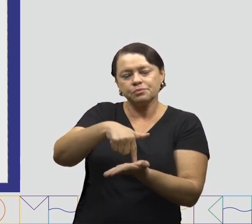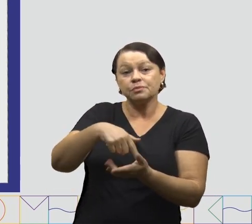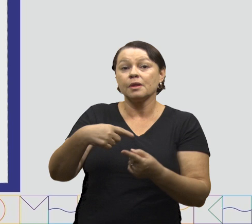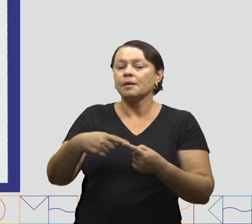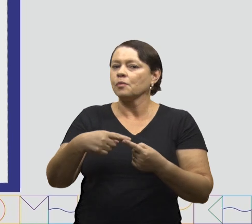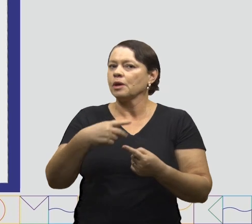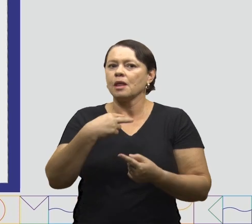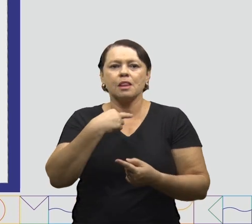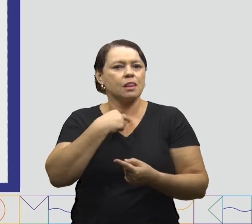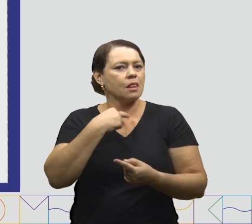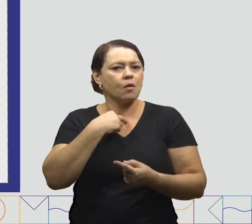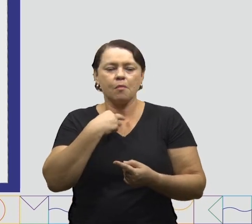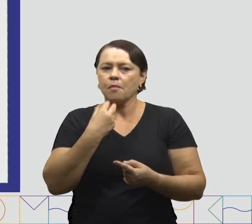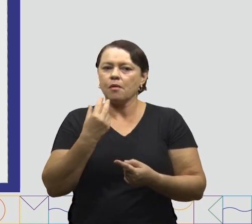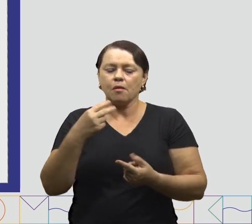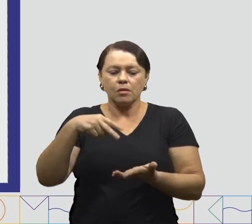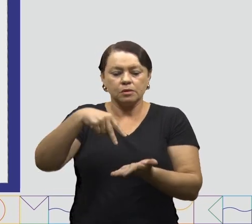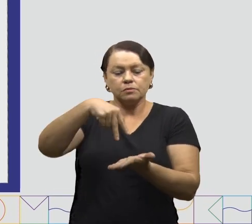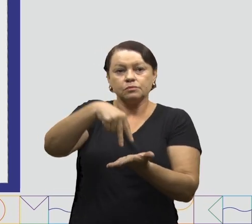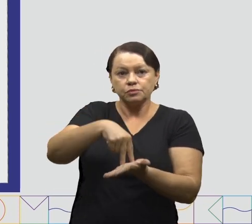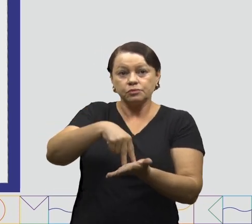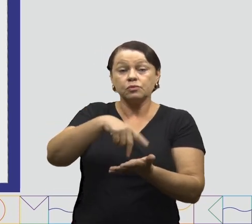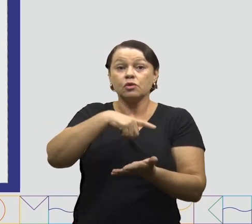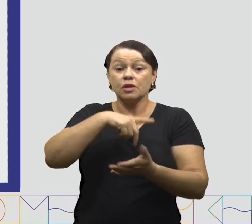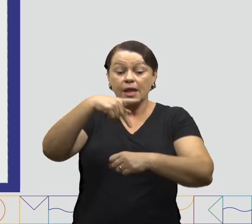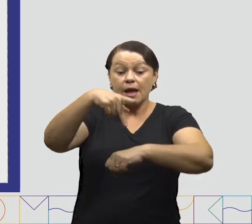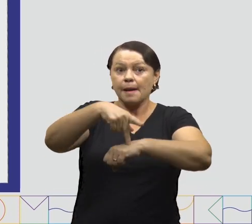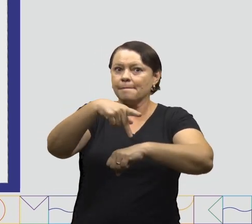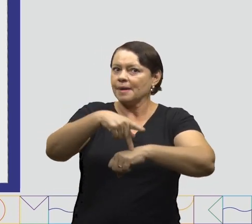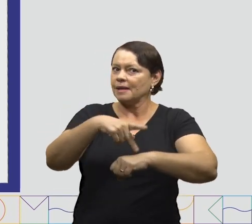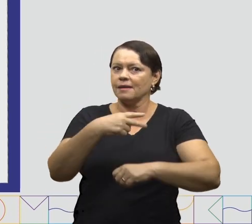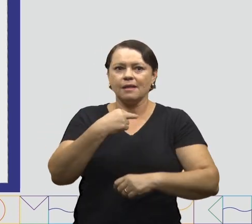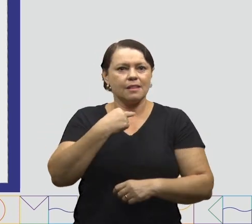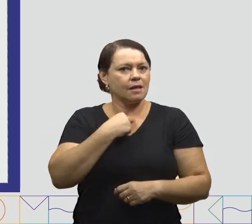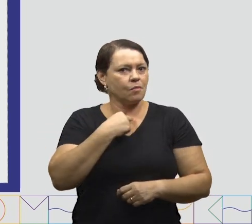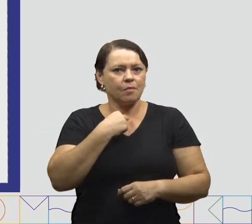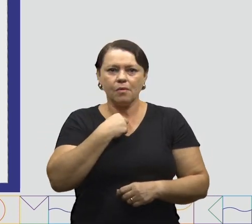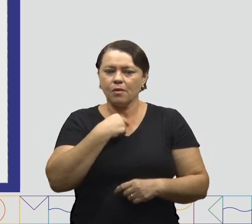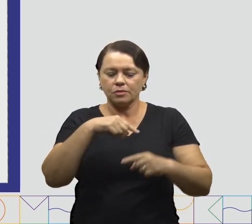não pode pisar nas casas onde tem uma pedra.